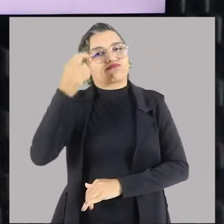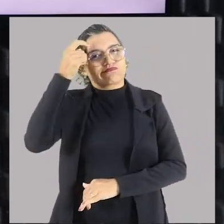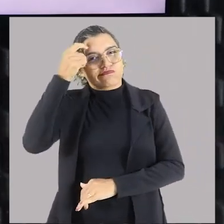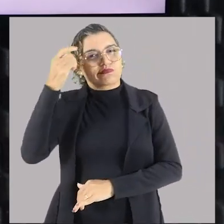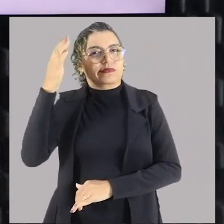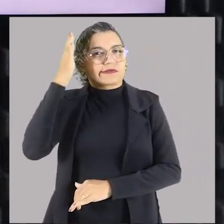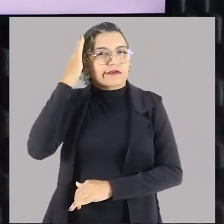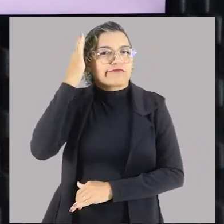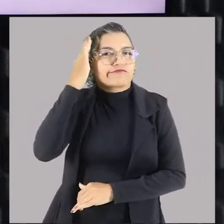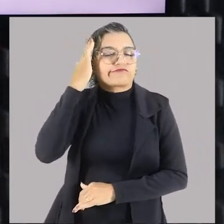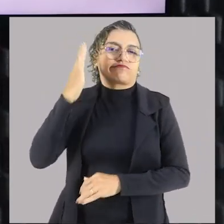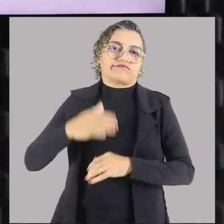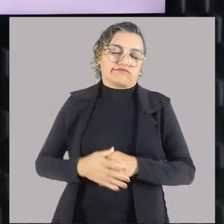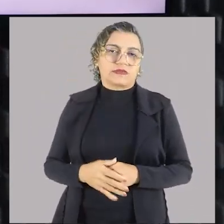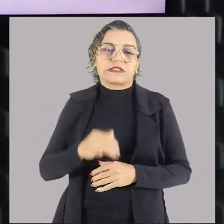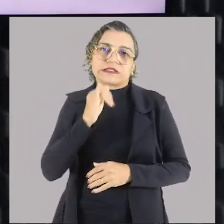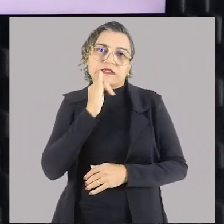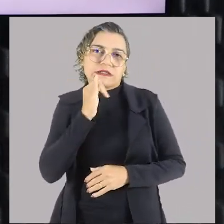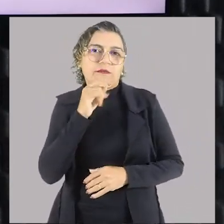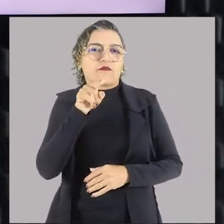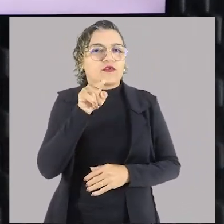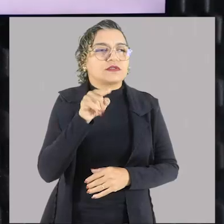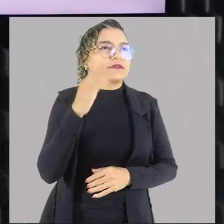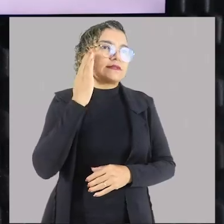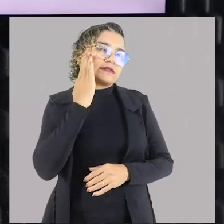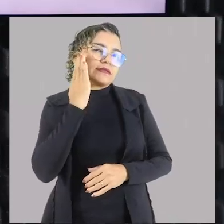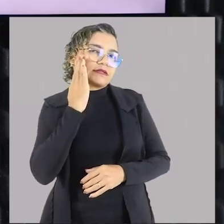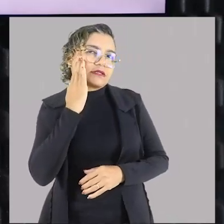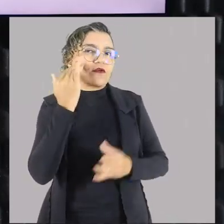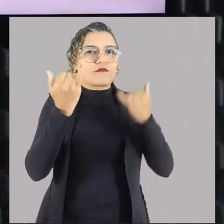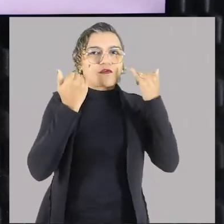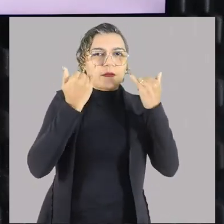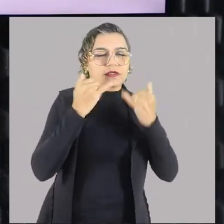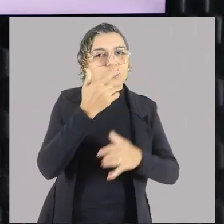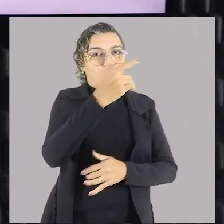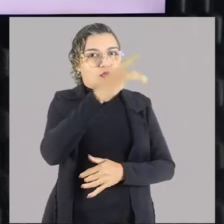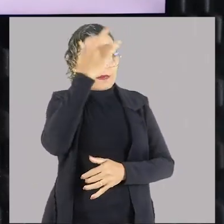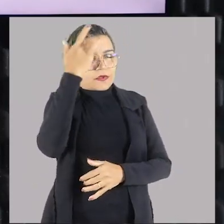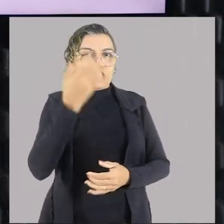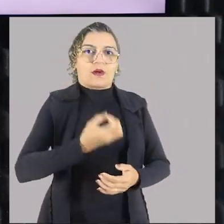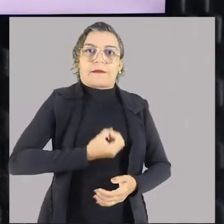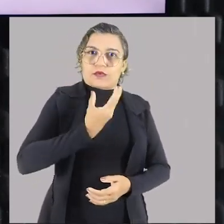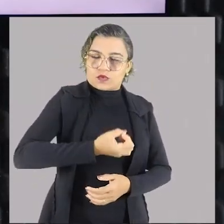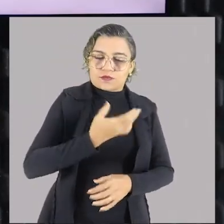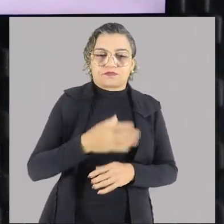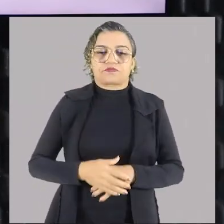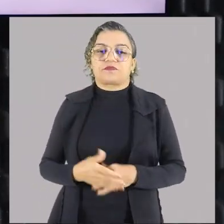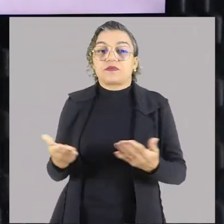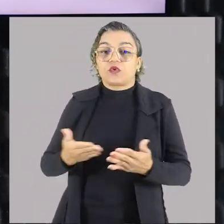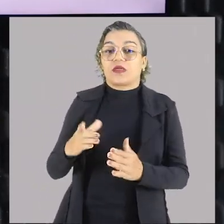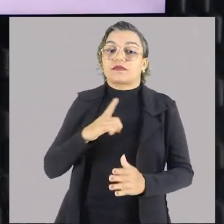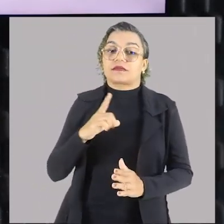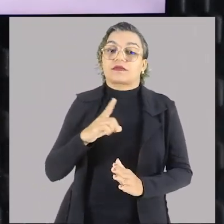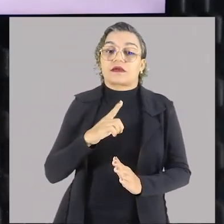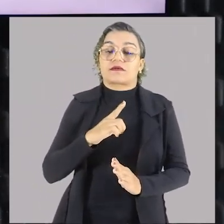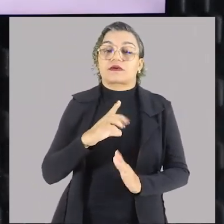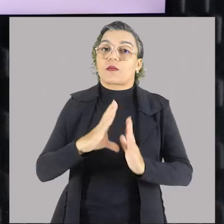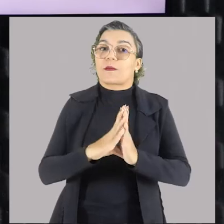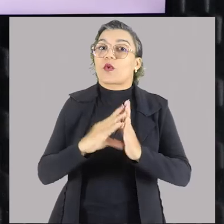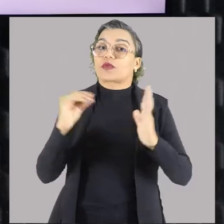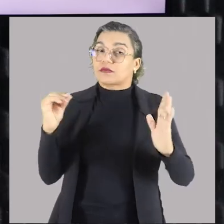Você entende as informações que alguém produz. Bom, vamos continuar. Aqui eu trouxe para vocês um modelo, que com